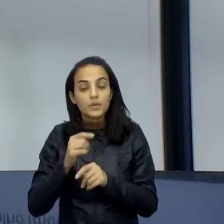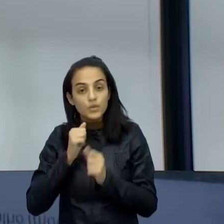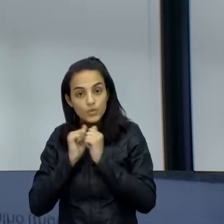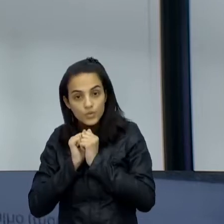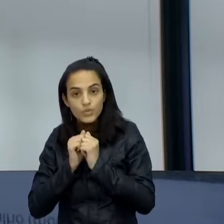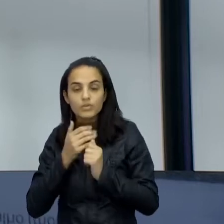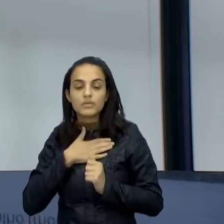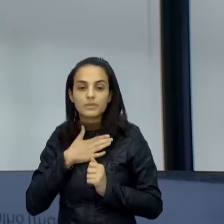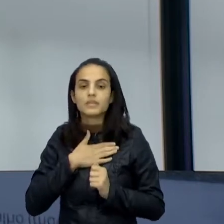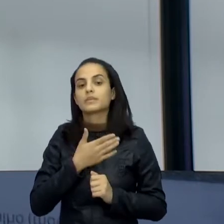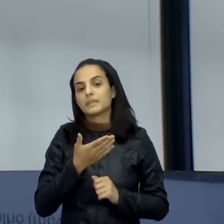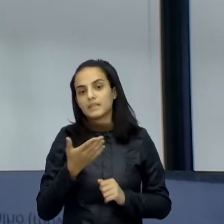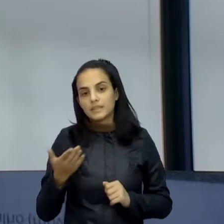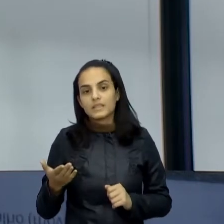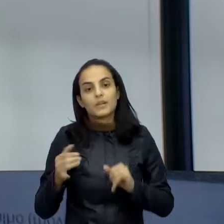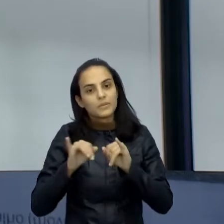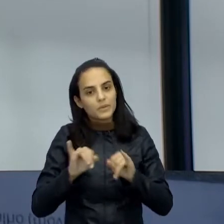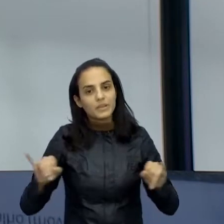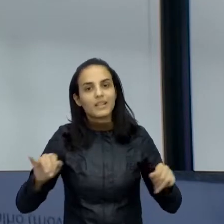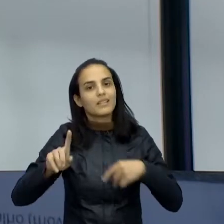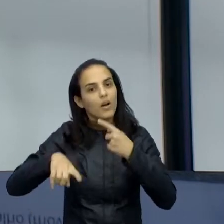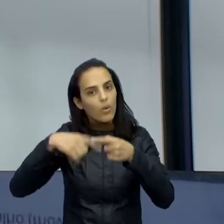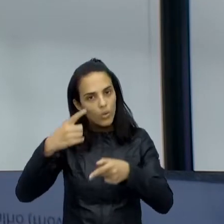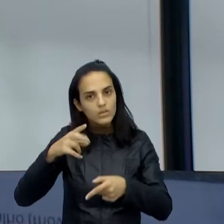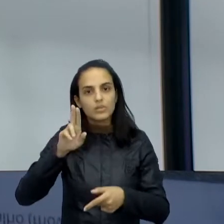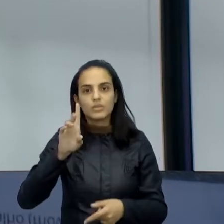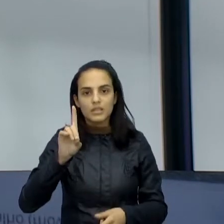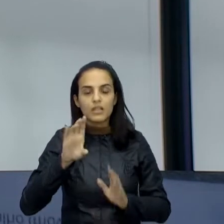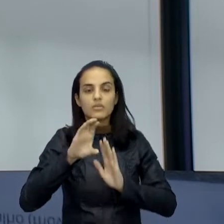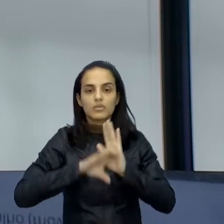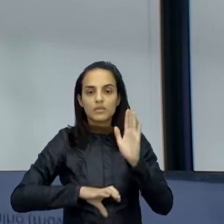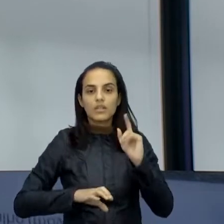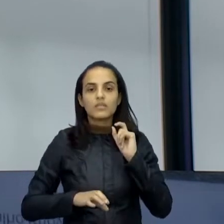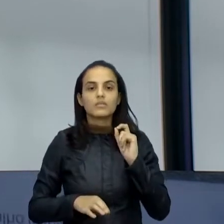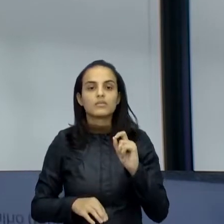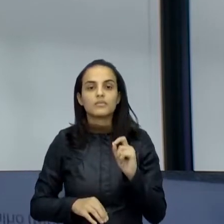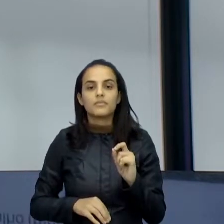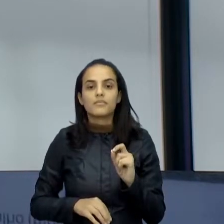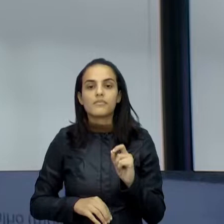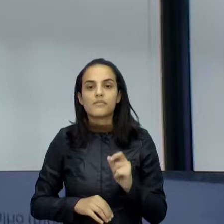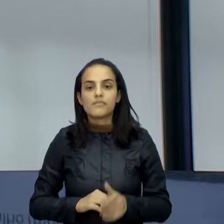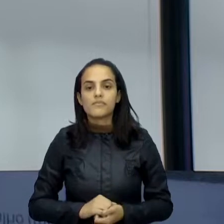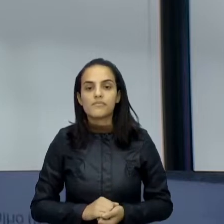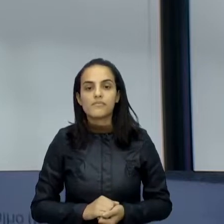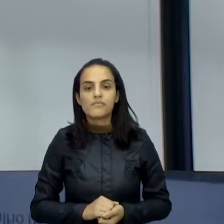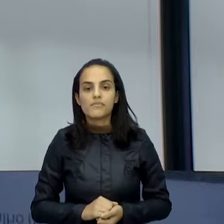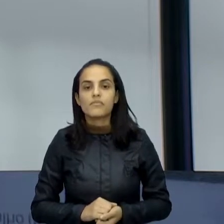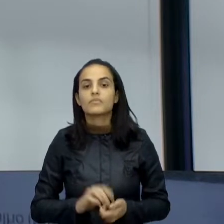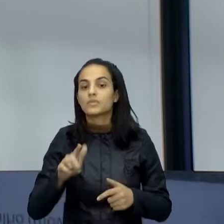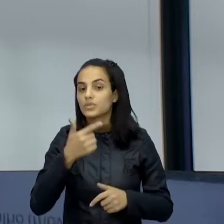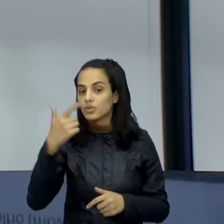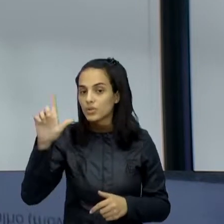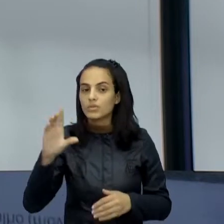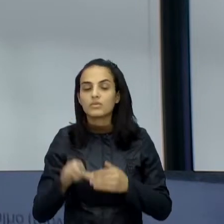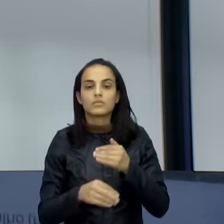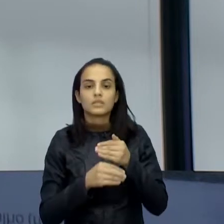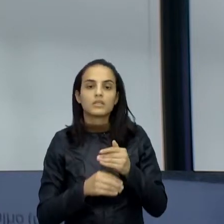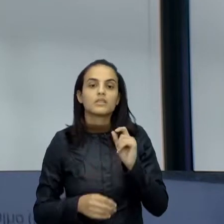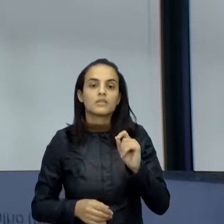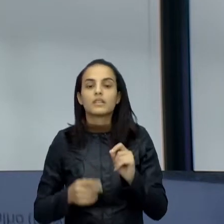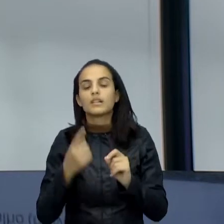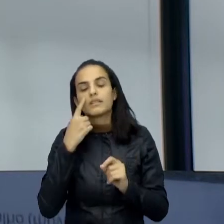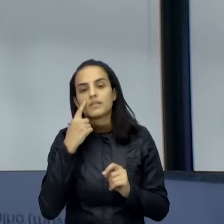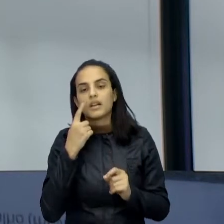fica aí para vocês uma propaganda, na próxima unidade curricular de outro componente, vai aparecer